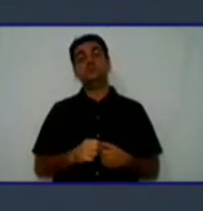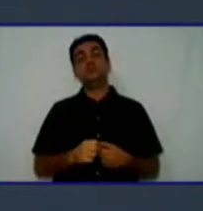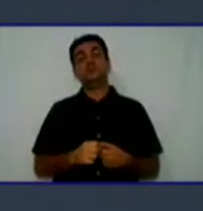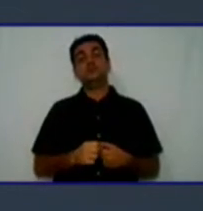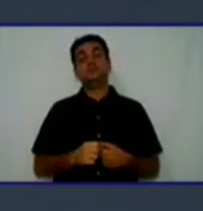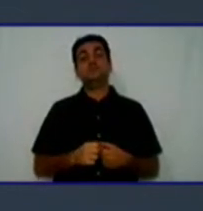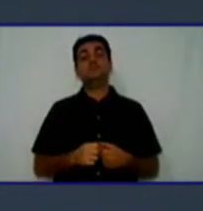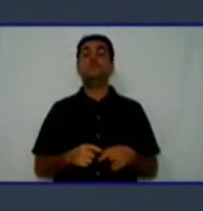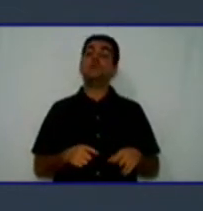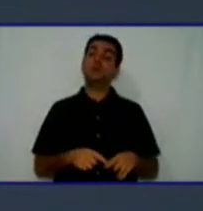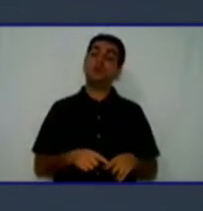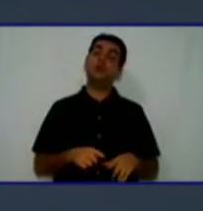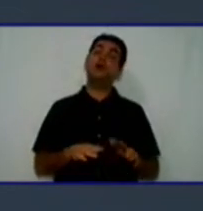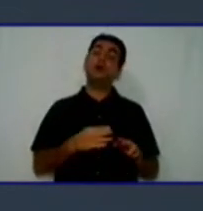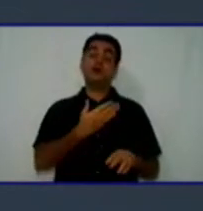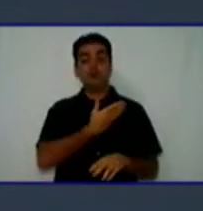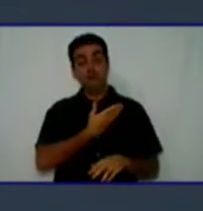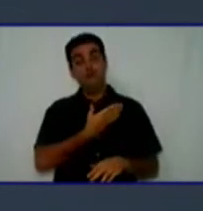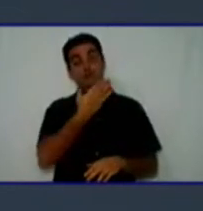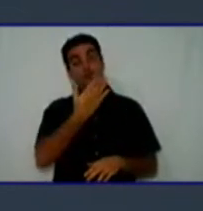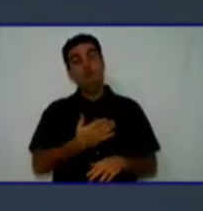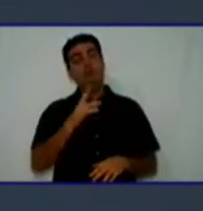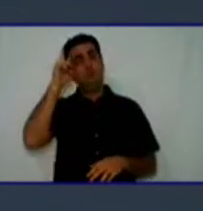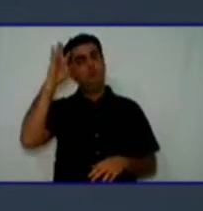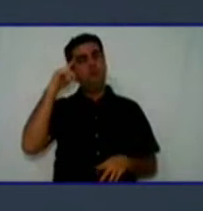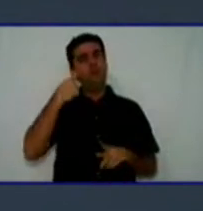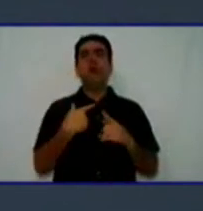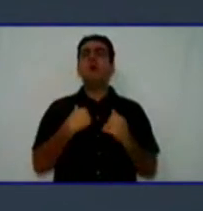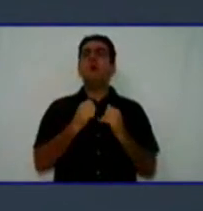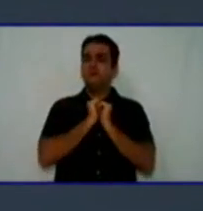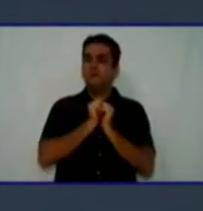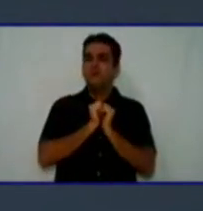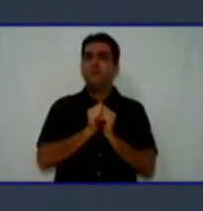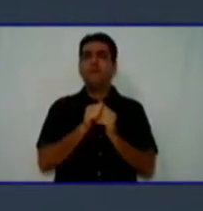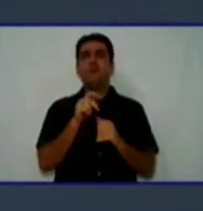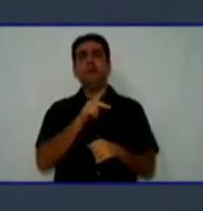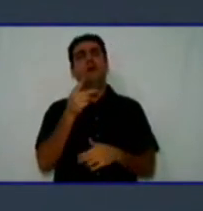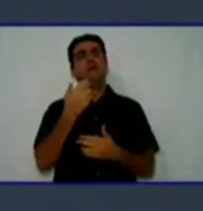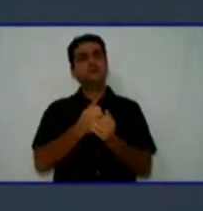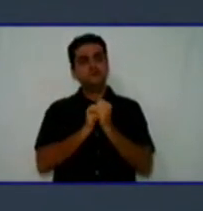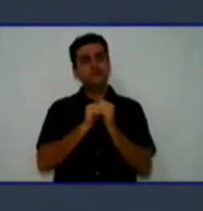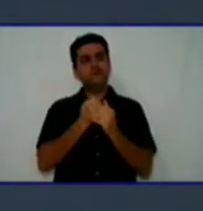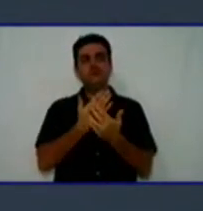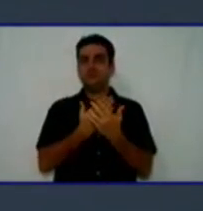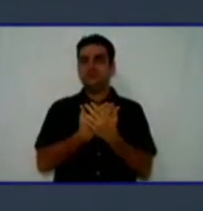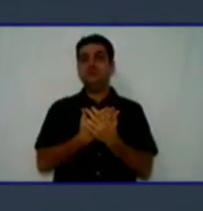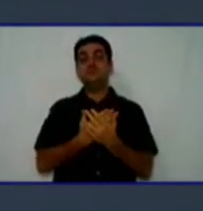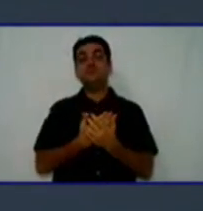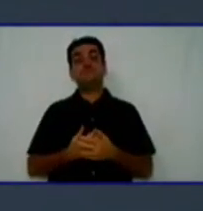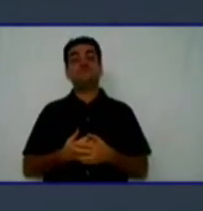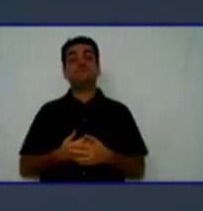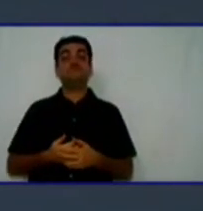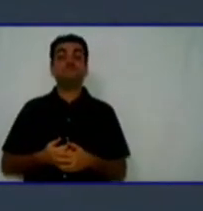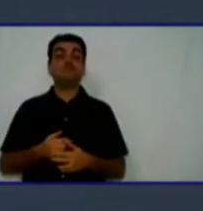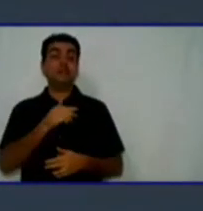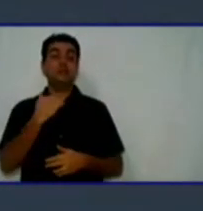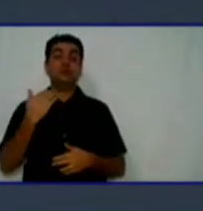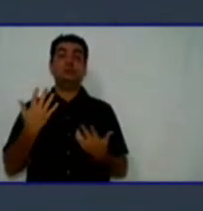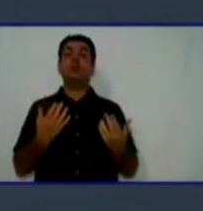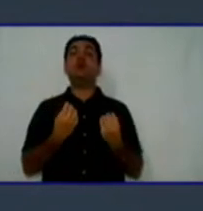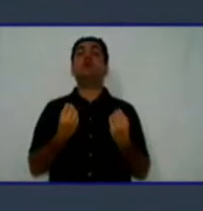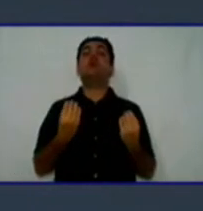ser amigo, de privar da sua amizade, demos aula há mais de 12 anos juntos. Com o seu falecimento, ele